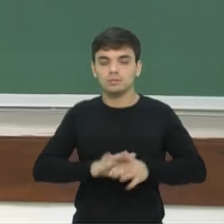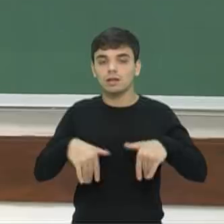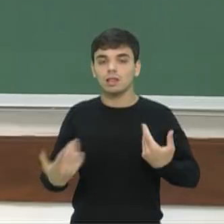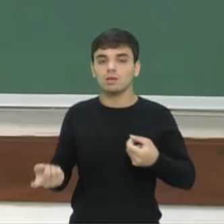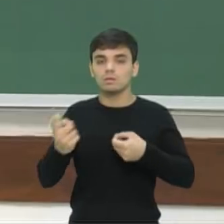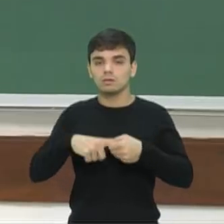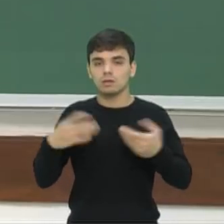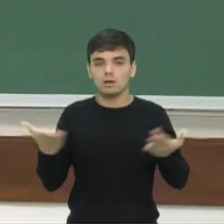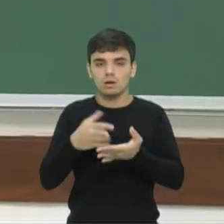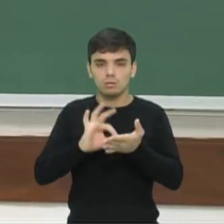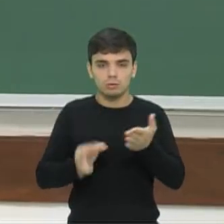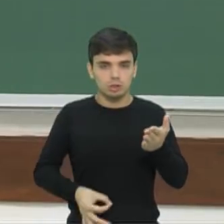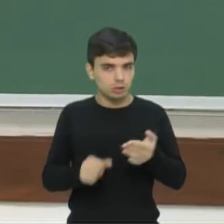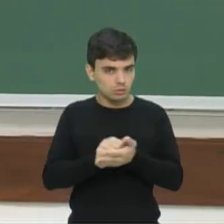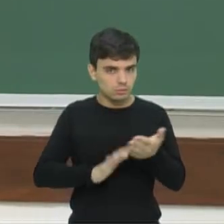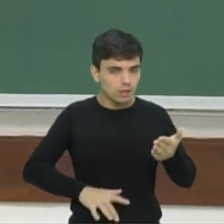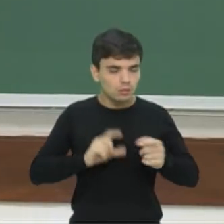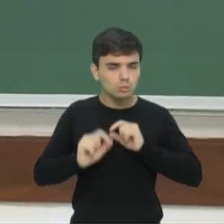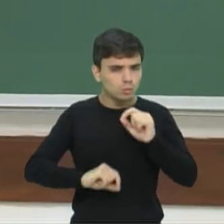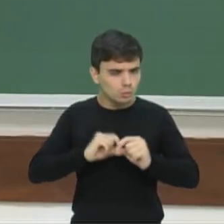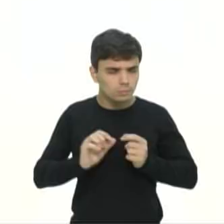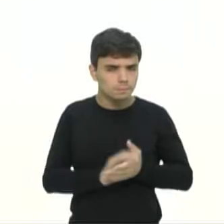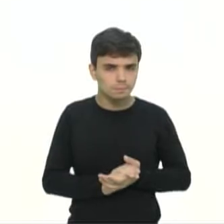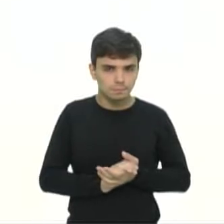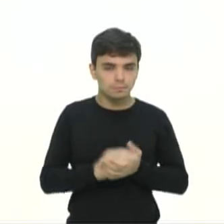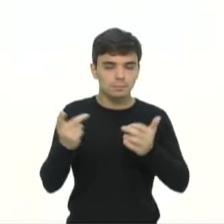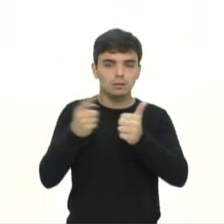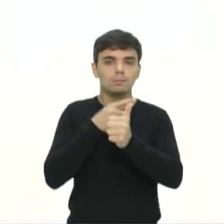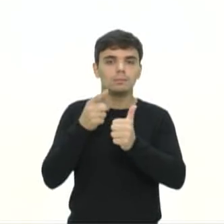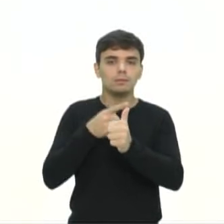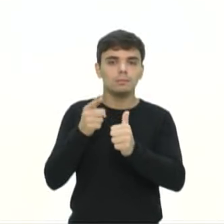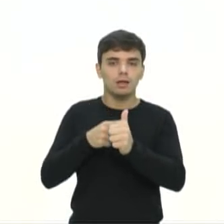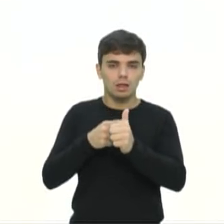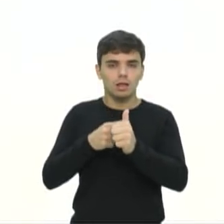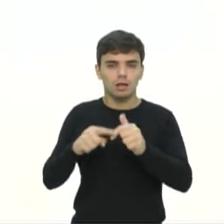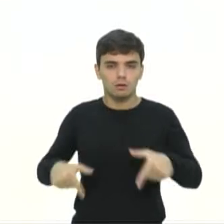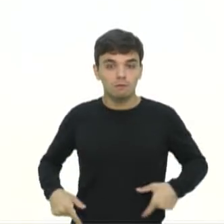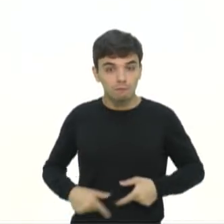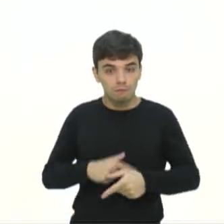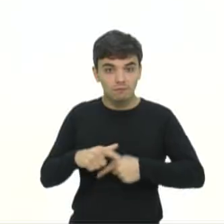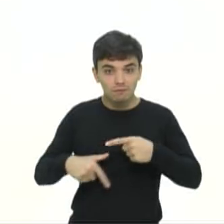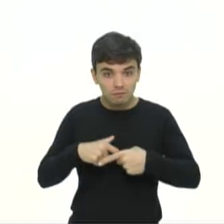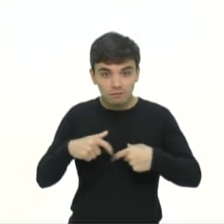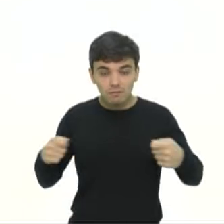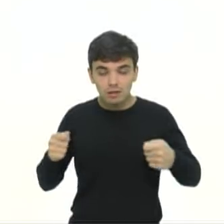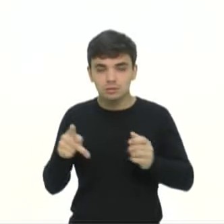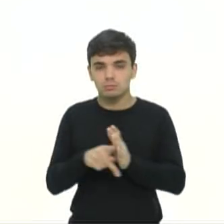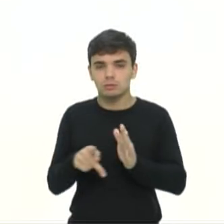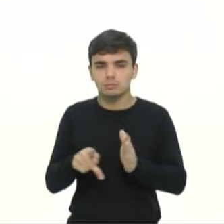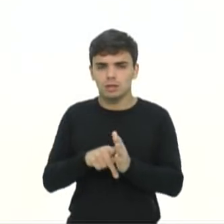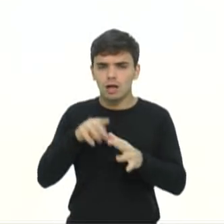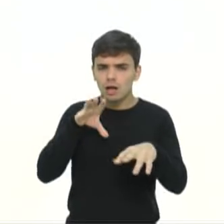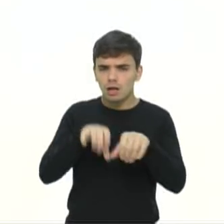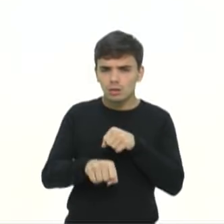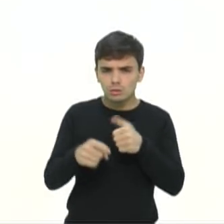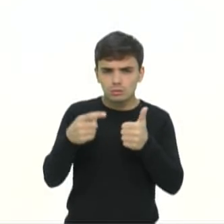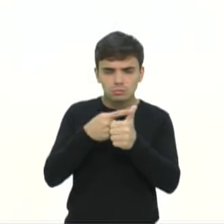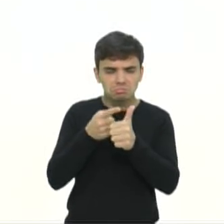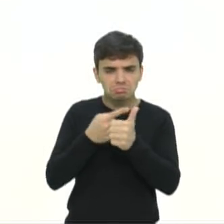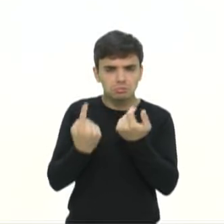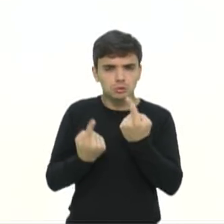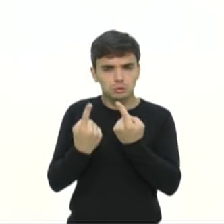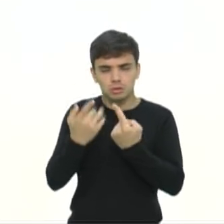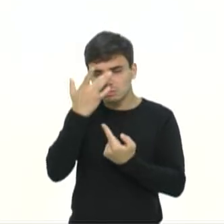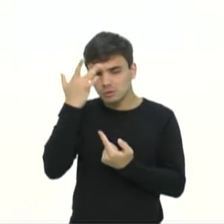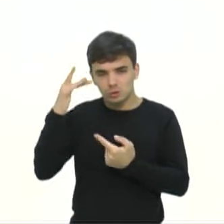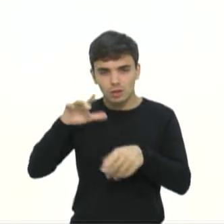Retornamos então, pessoal, com a correção do quiz, que era o quê? A primeira faixa considerada de graduação no judô. Então, quando o atleta praticante